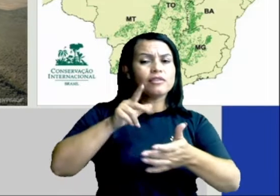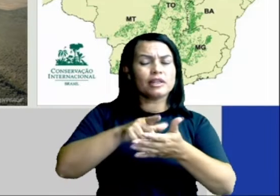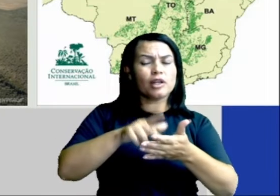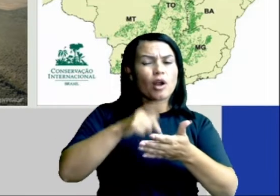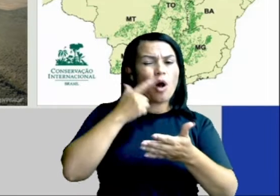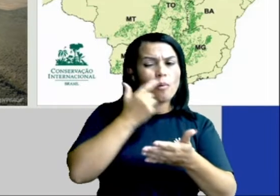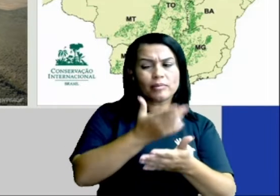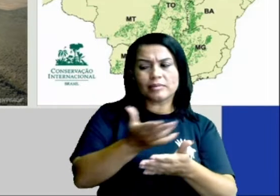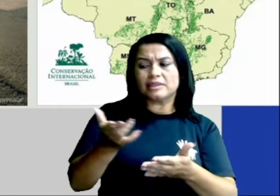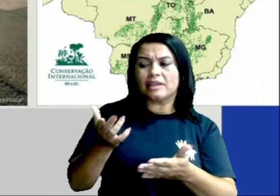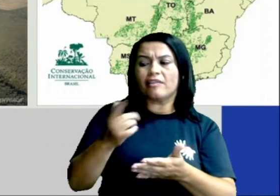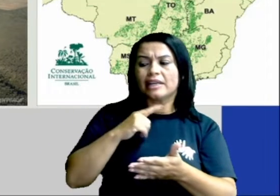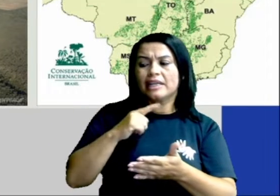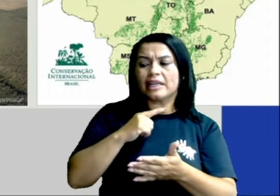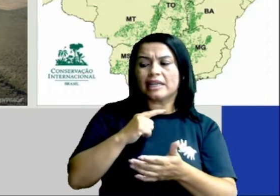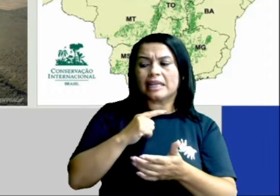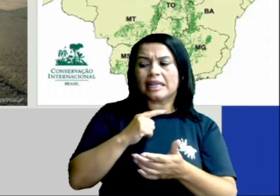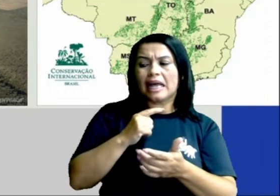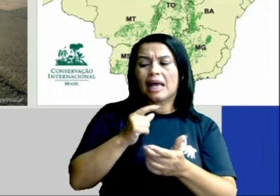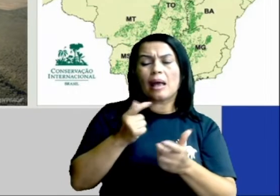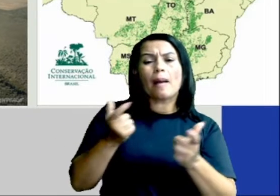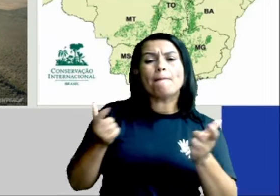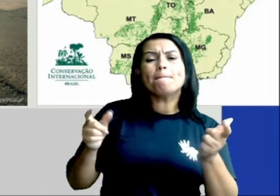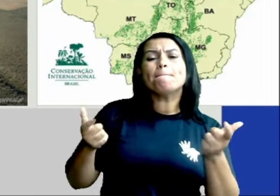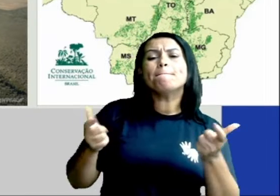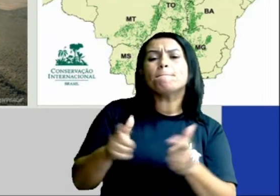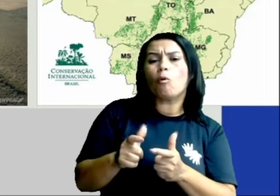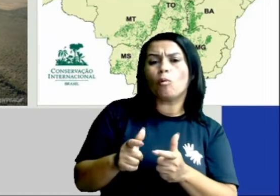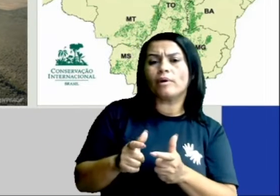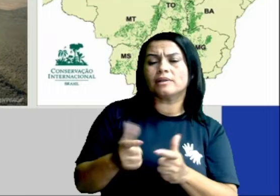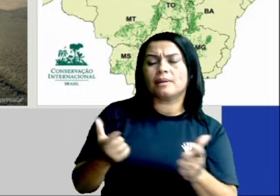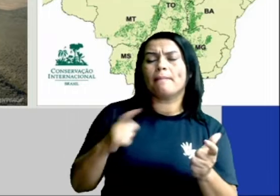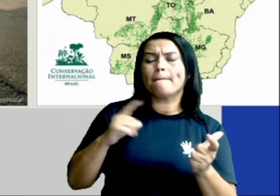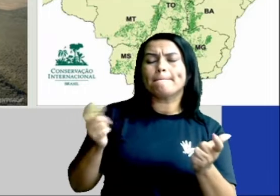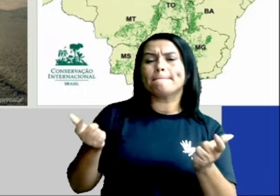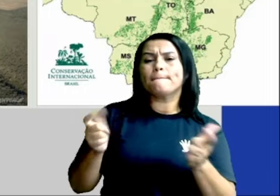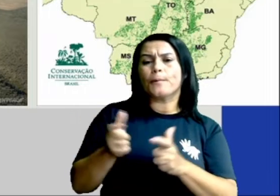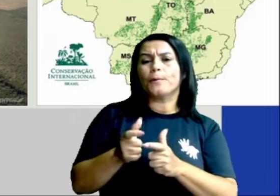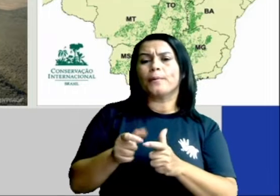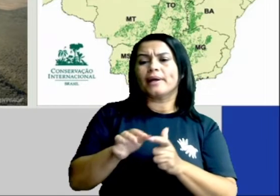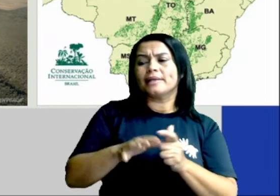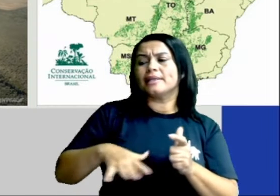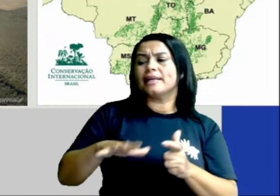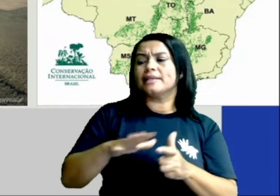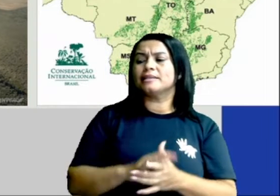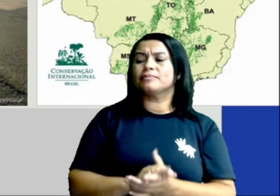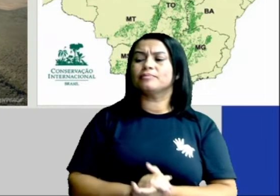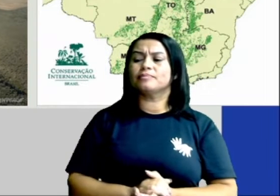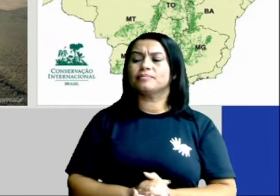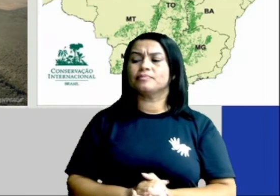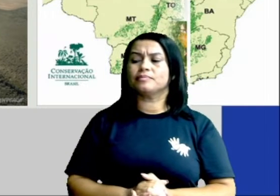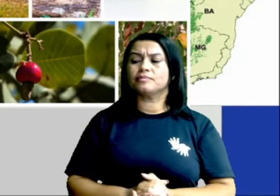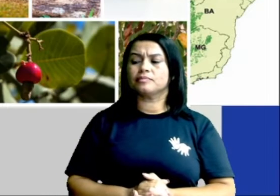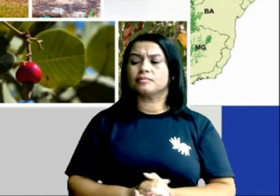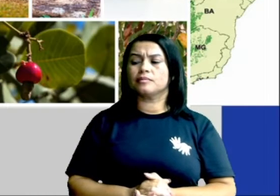claramente que há, né, assim, poucas áreas, vamos dizer assim, né, nesse sentido, tá?